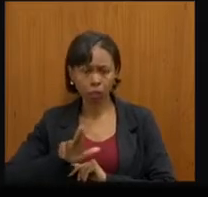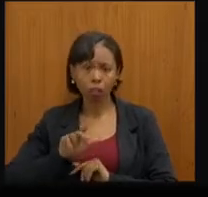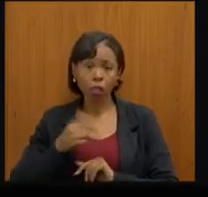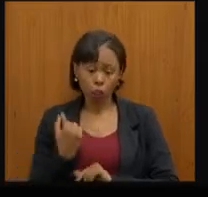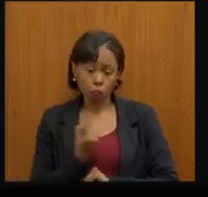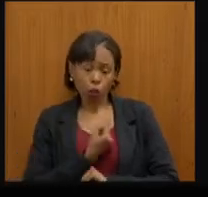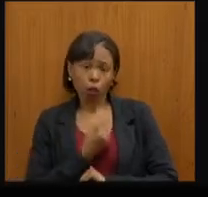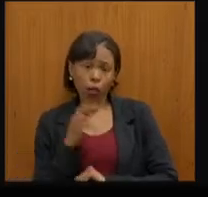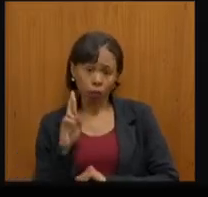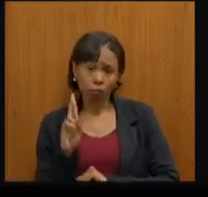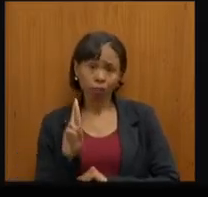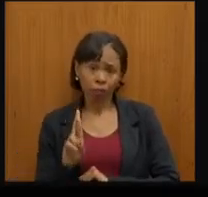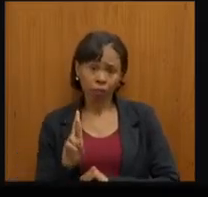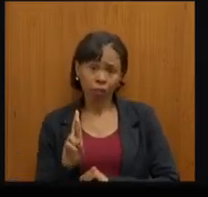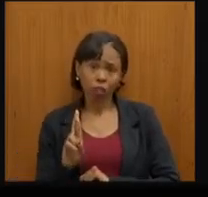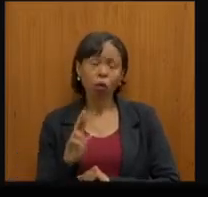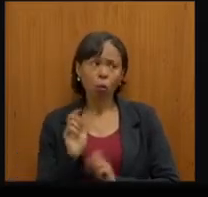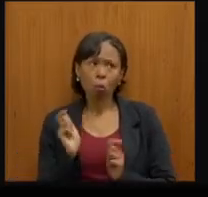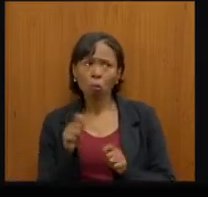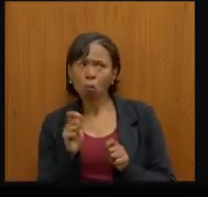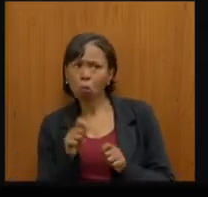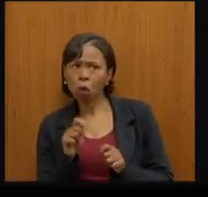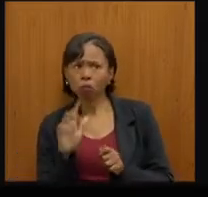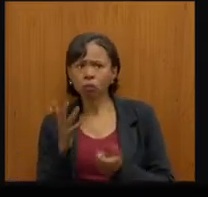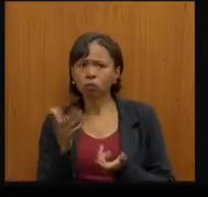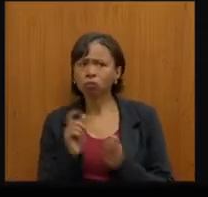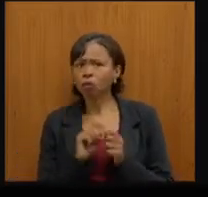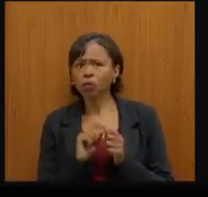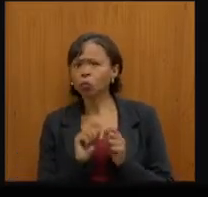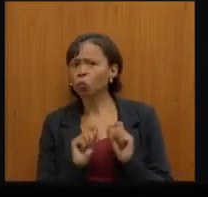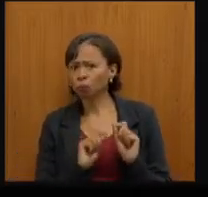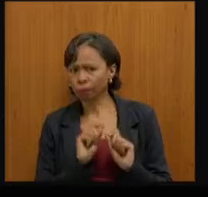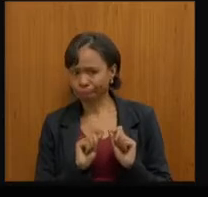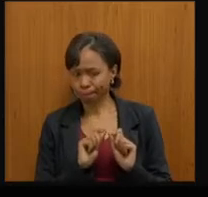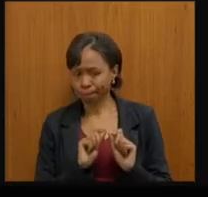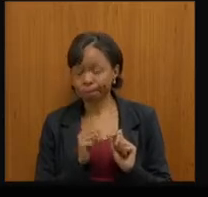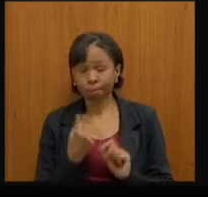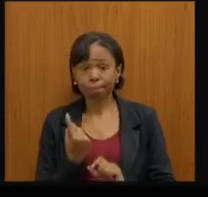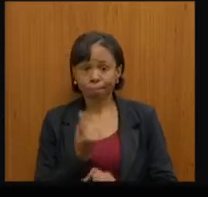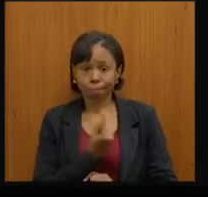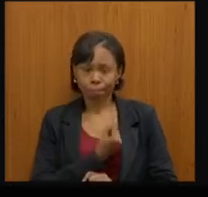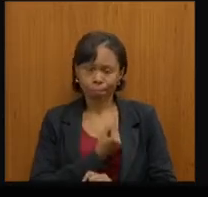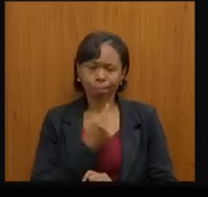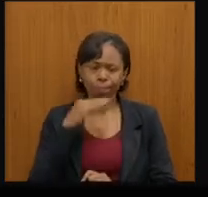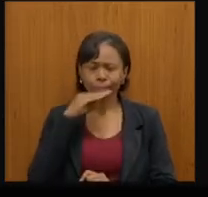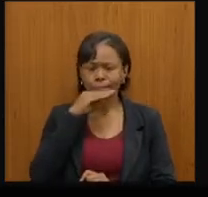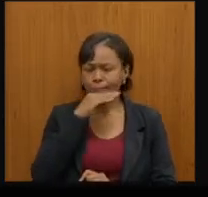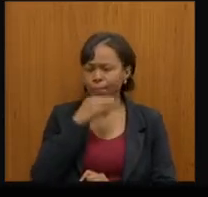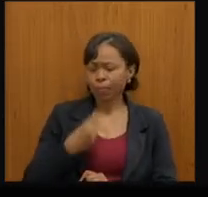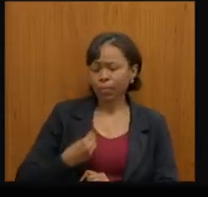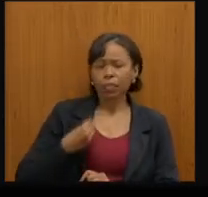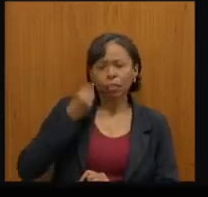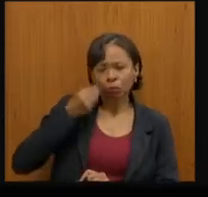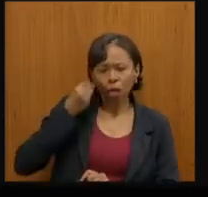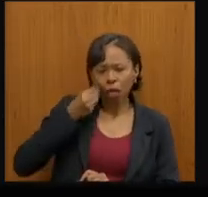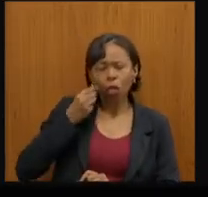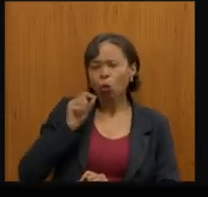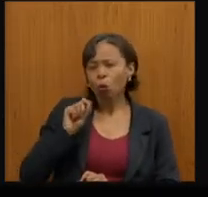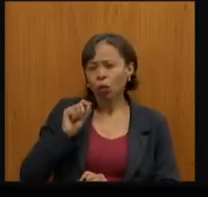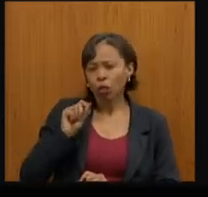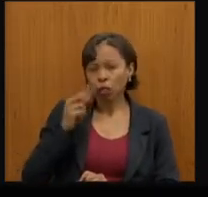podemos fazer algo e é isso o que nós estamos que tem vivenciando tem que a mulher